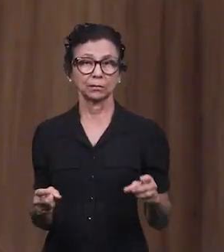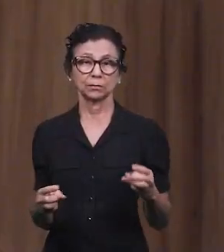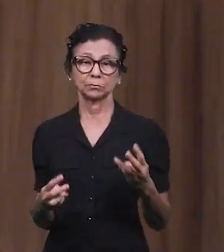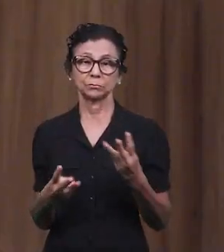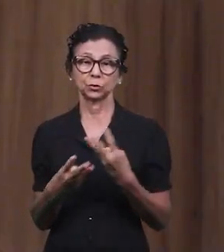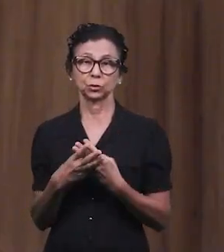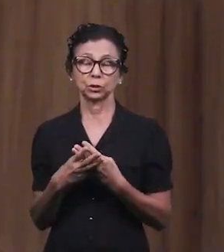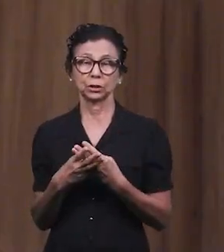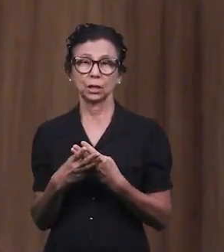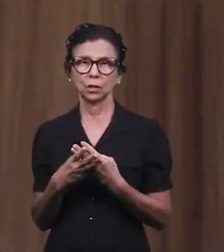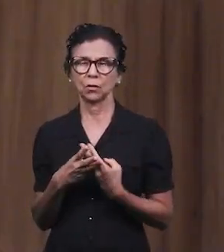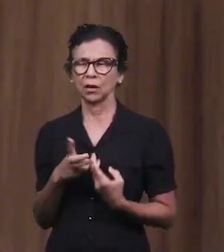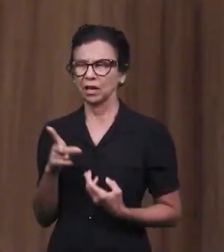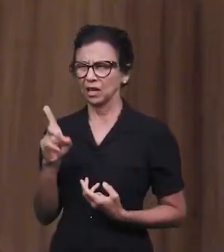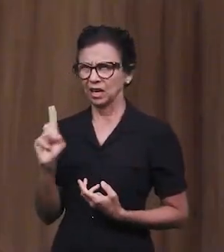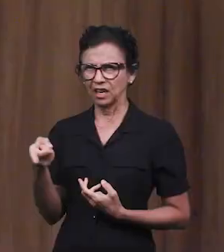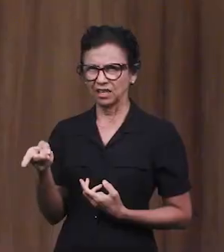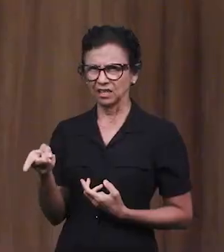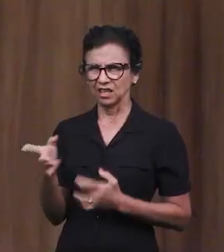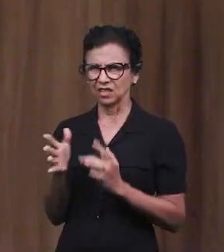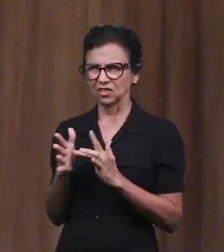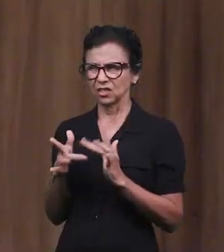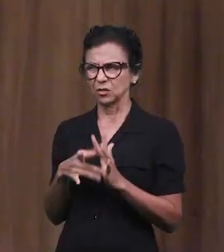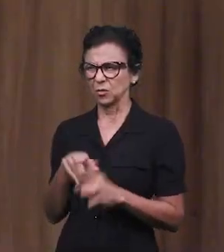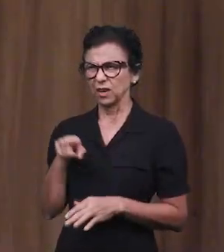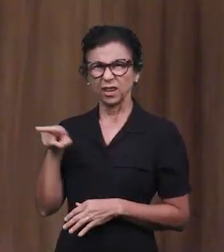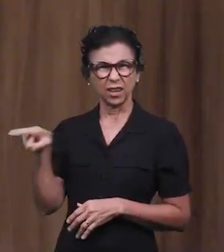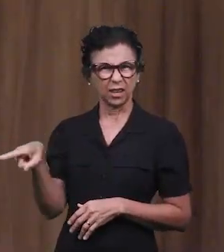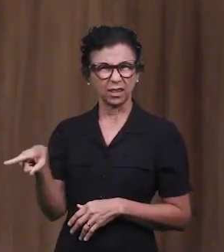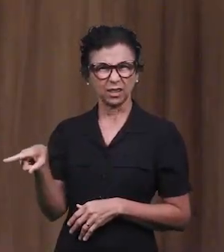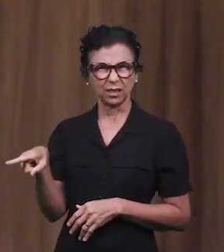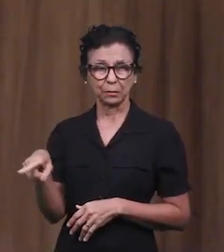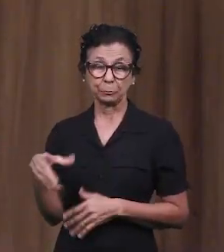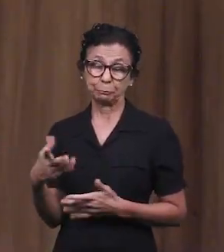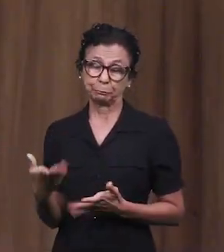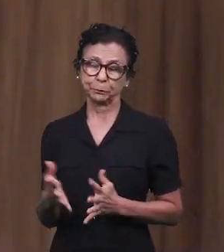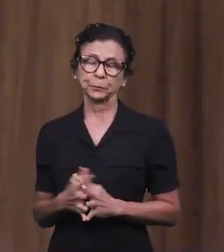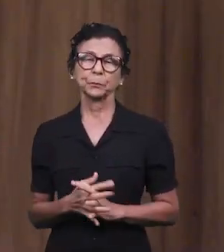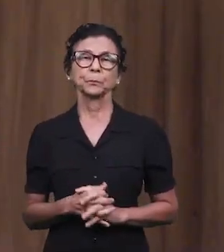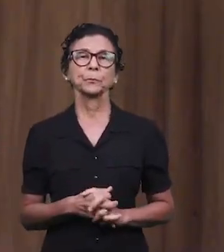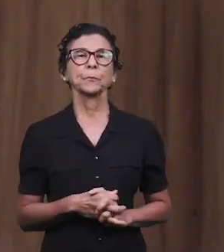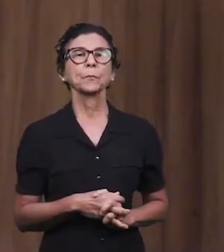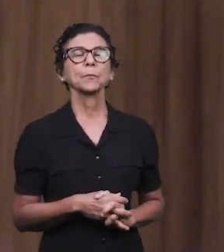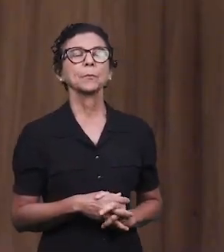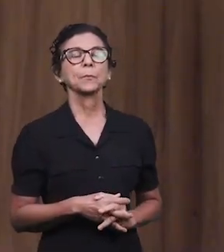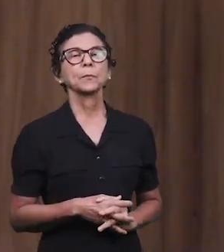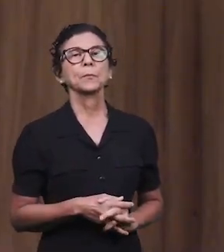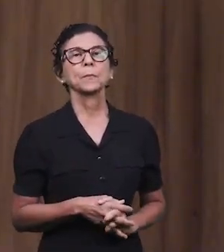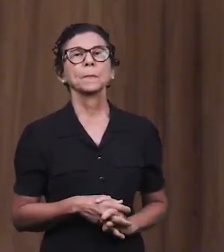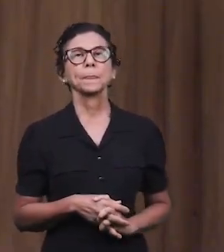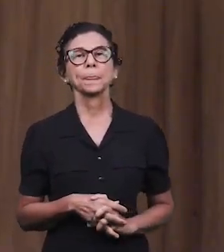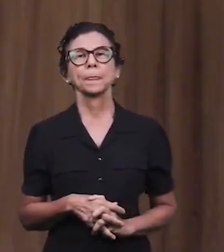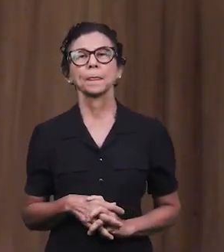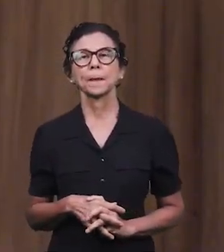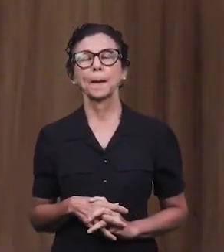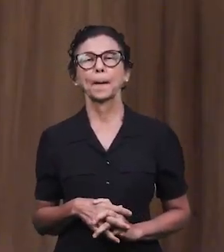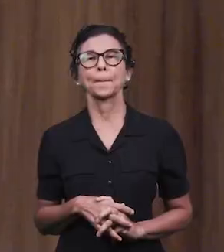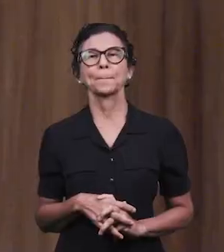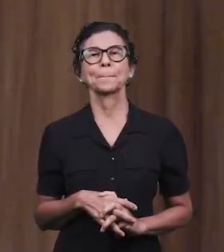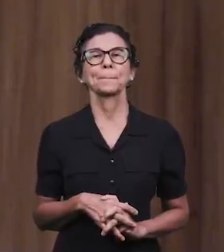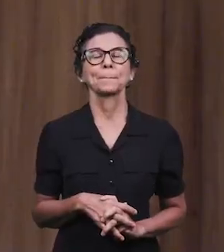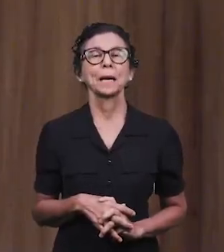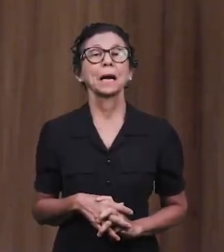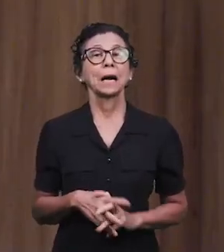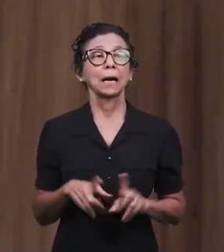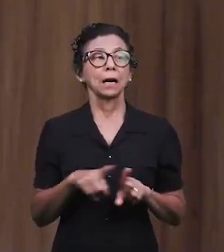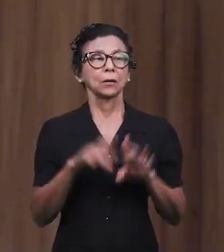esperavam. Por isso que os textos aqui, irmãos, para embasar todo o nosso trabalho. Um detalhe que o